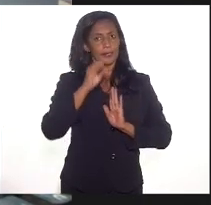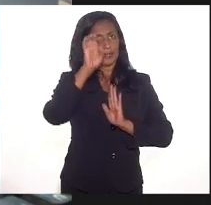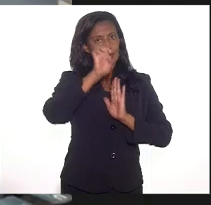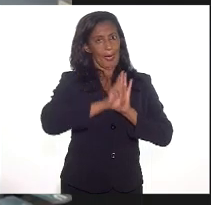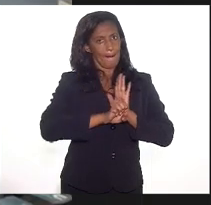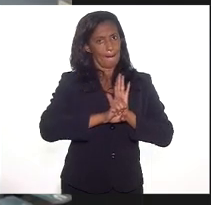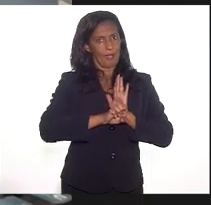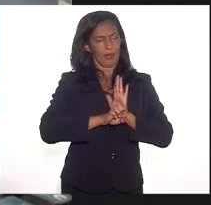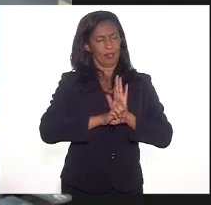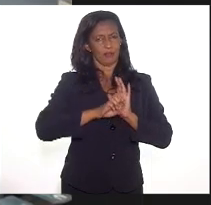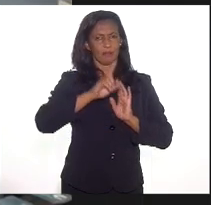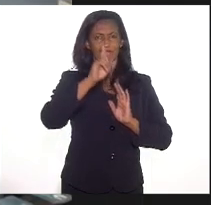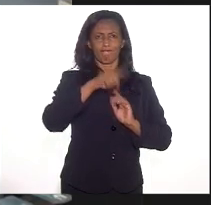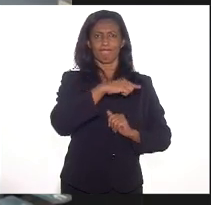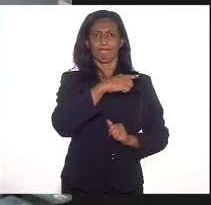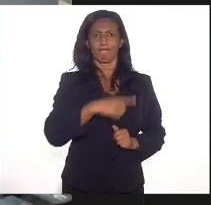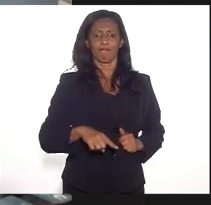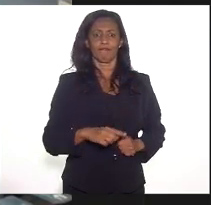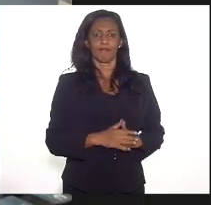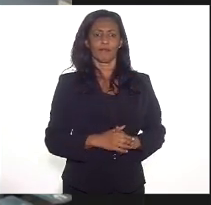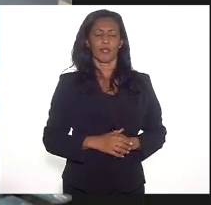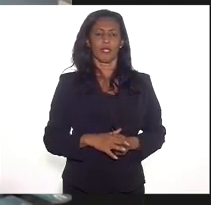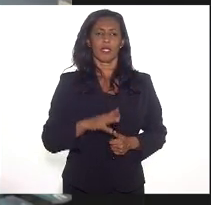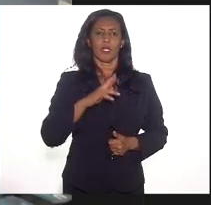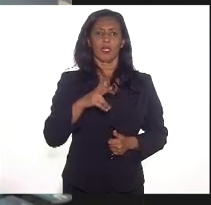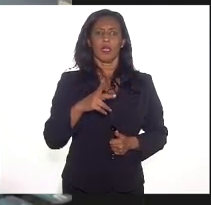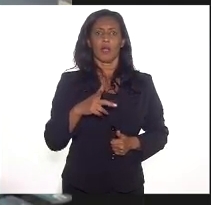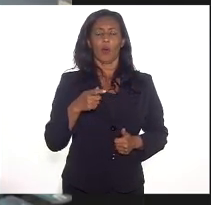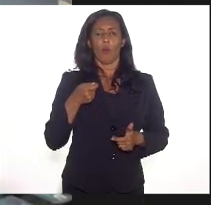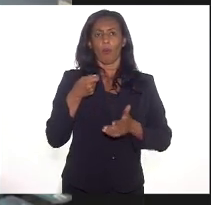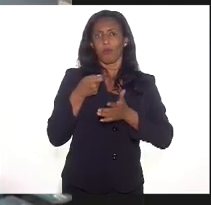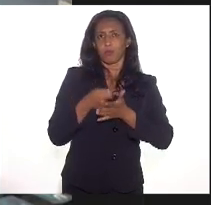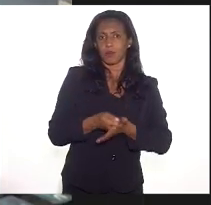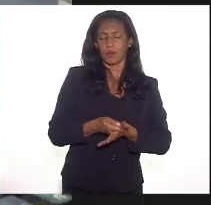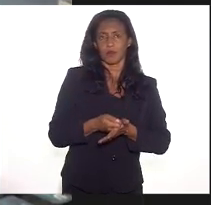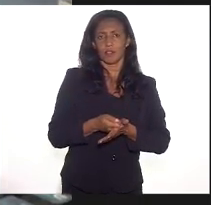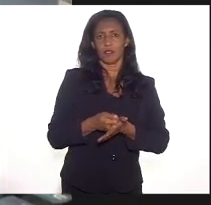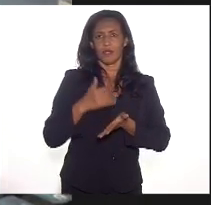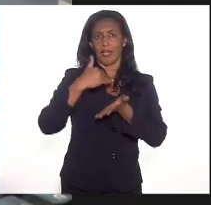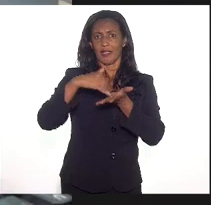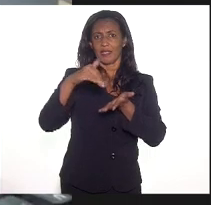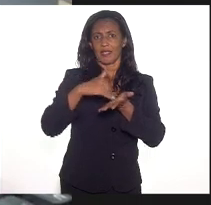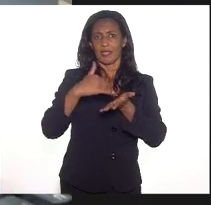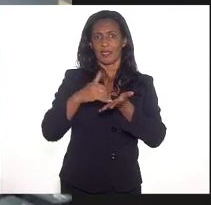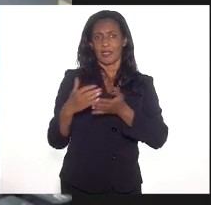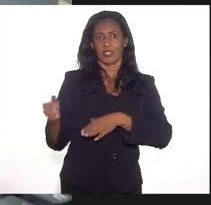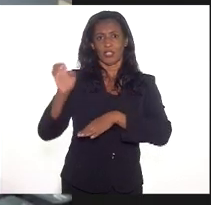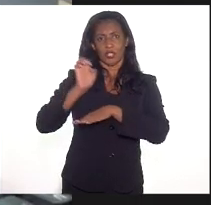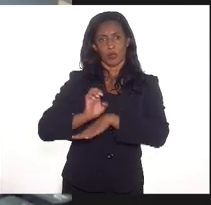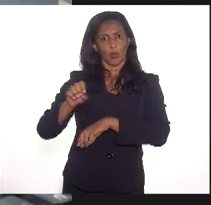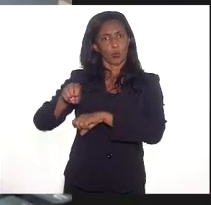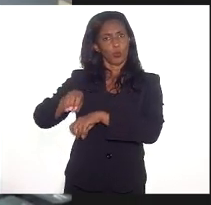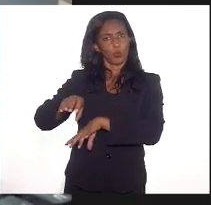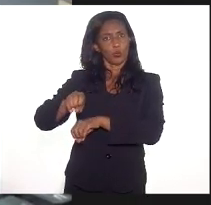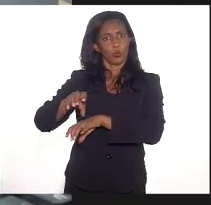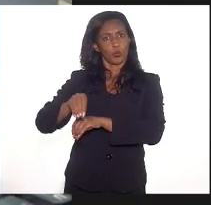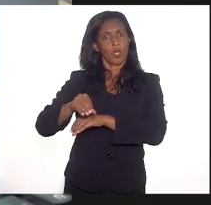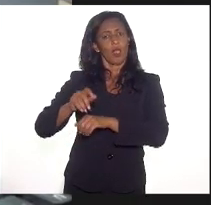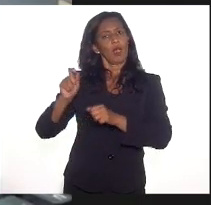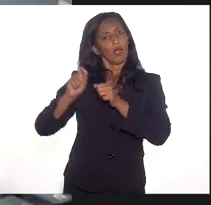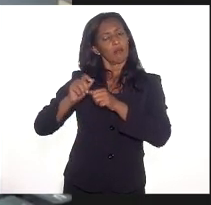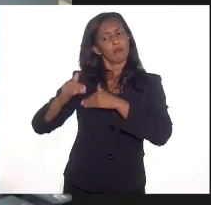emenda que impede ou que não deixa como impositiva a Secretaria Estadual de Educação a